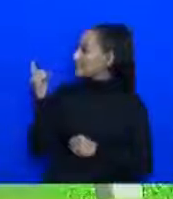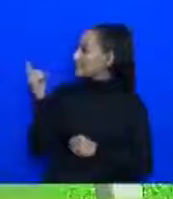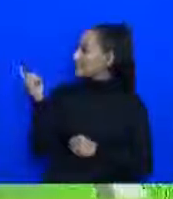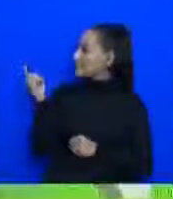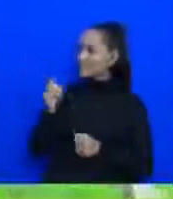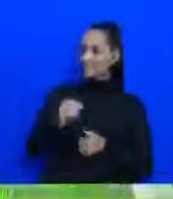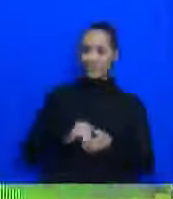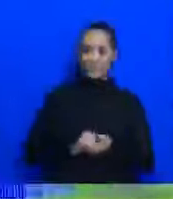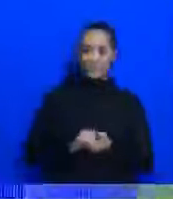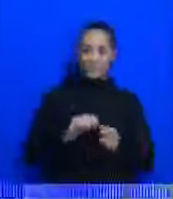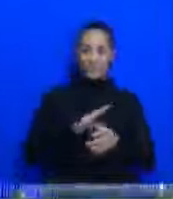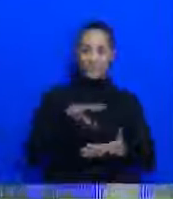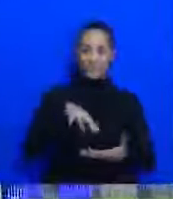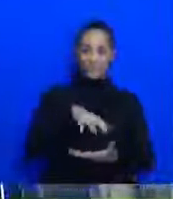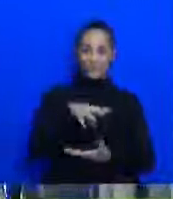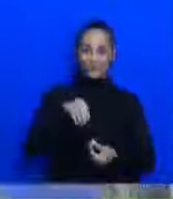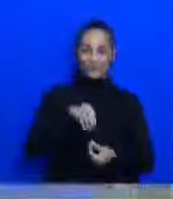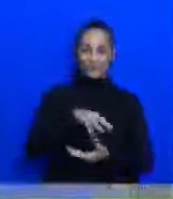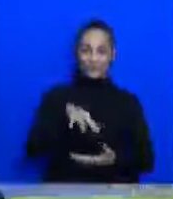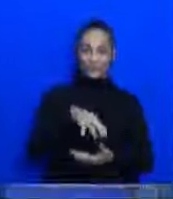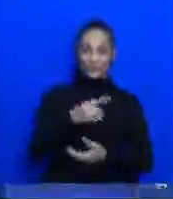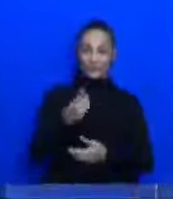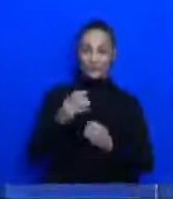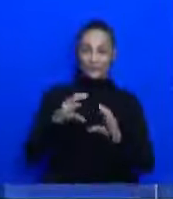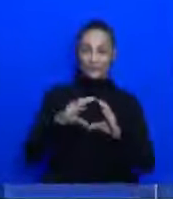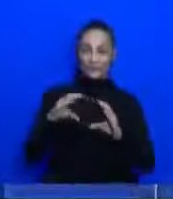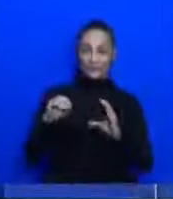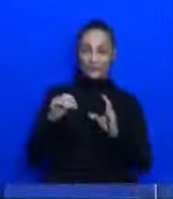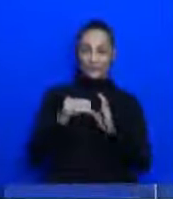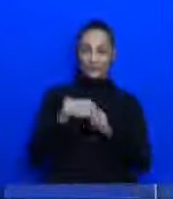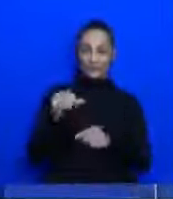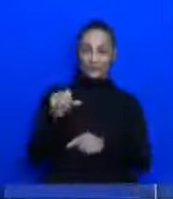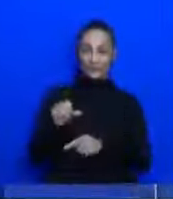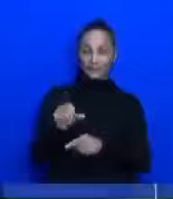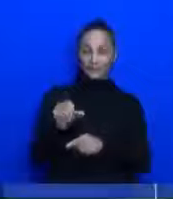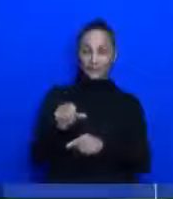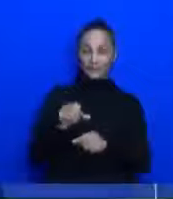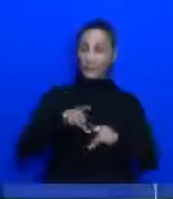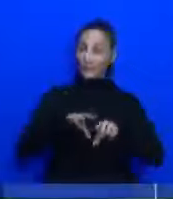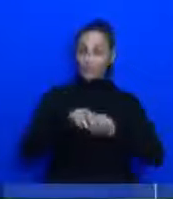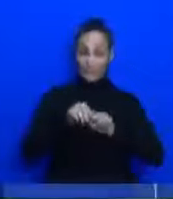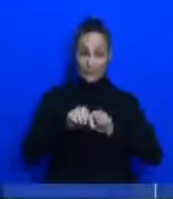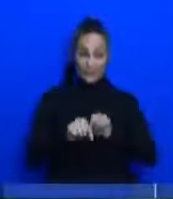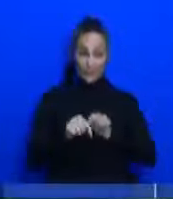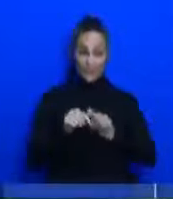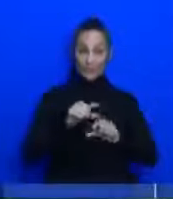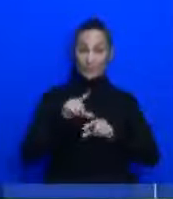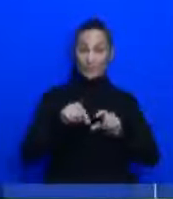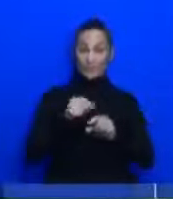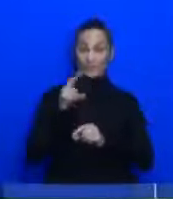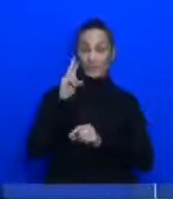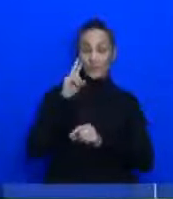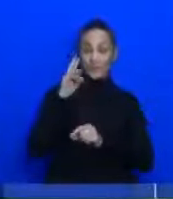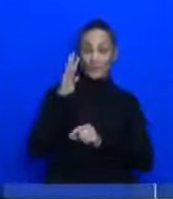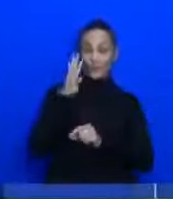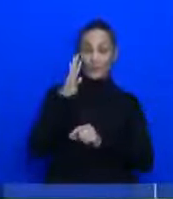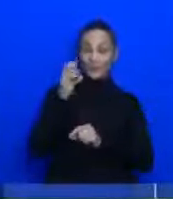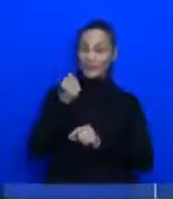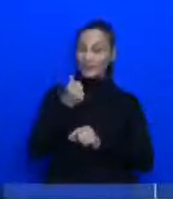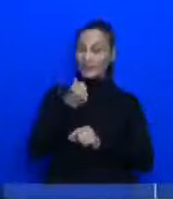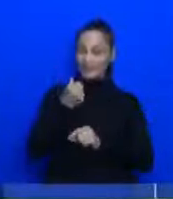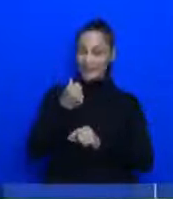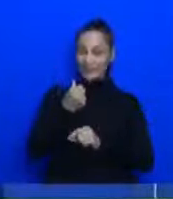valendo. Globo recarregado, embaralhando 10 bolas numeradas de 0 a 9. Super 7 com sorteios às segundas,